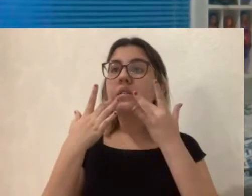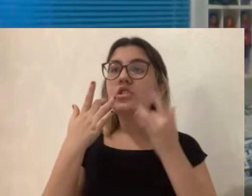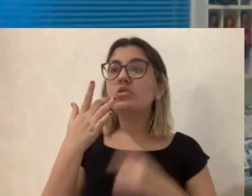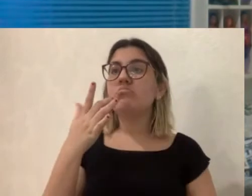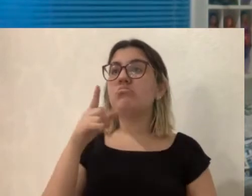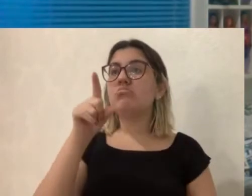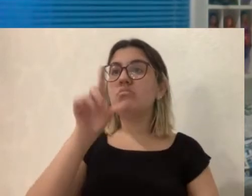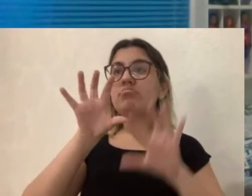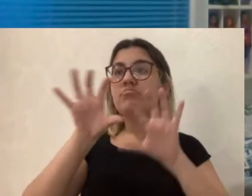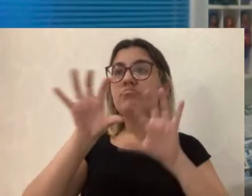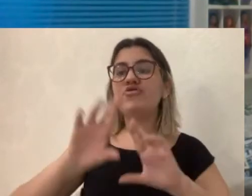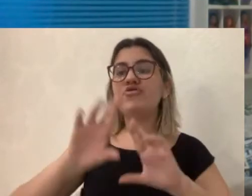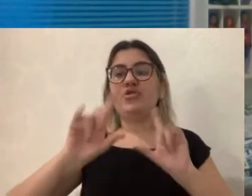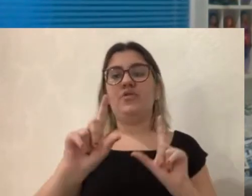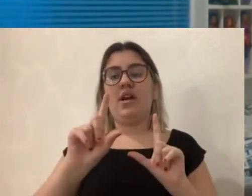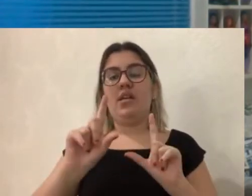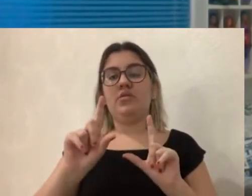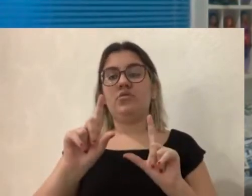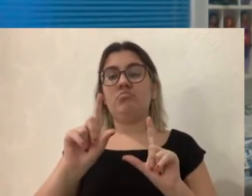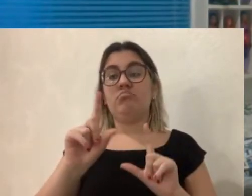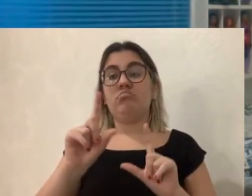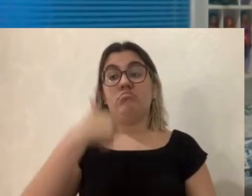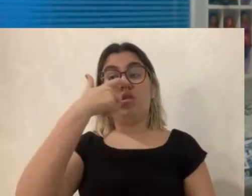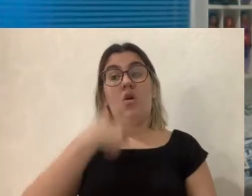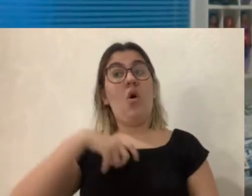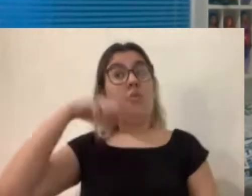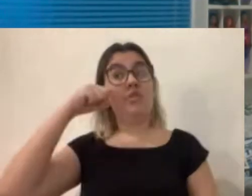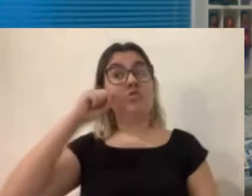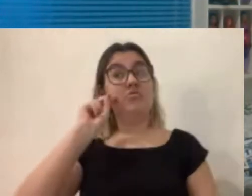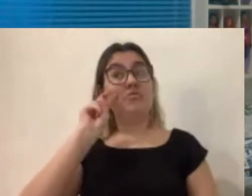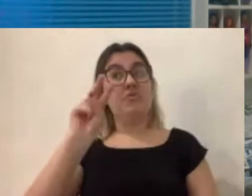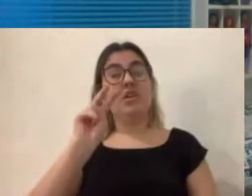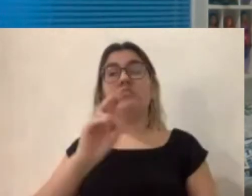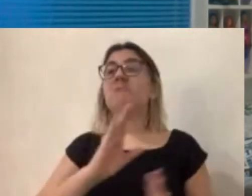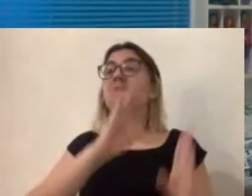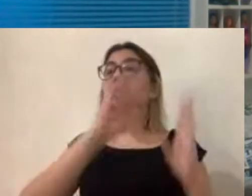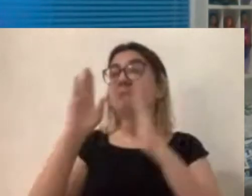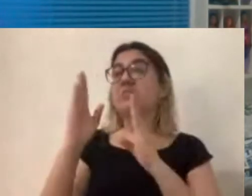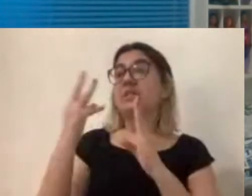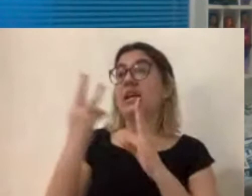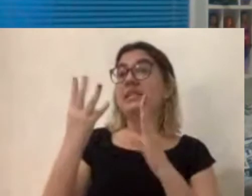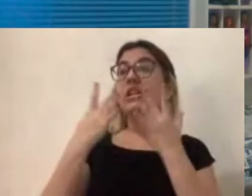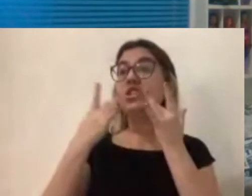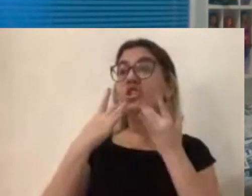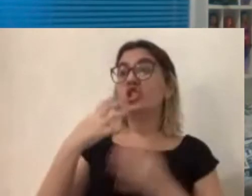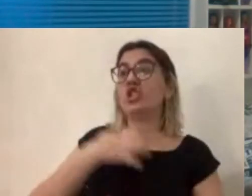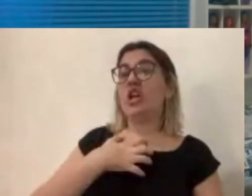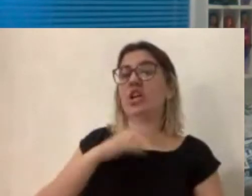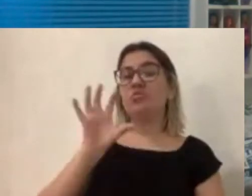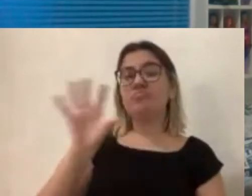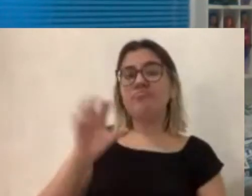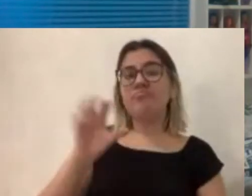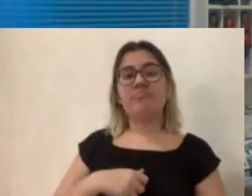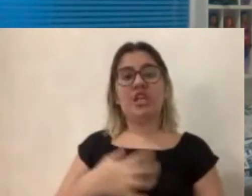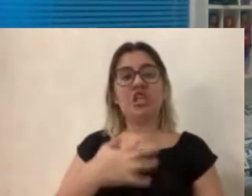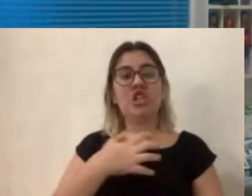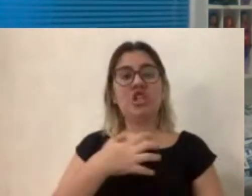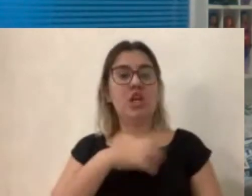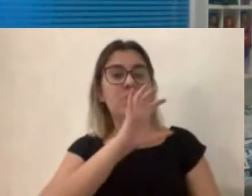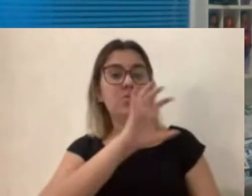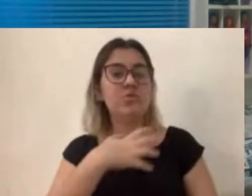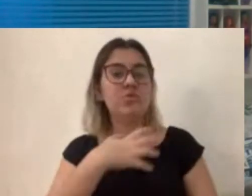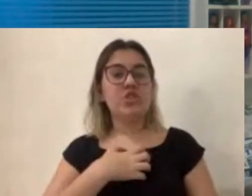ouvinte assistiu o Rouxinol e a Rosa e saía de lá com uma terceira peça. E o quanto isso pode ser importante, de